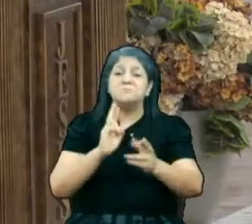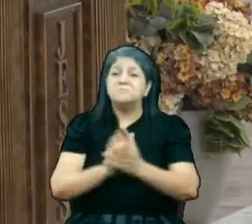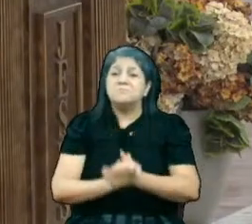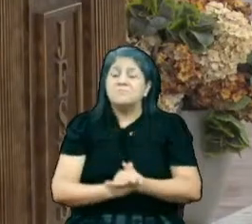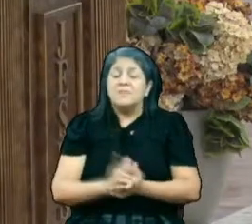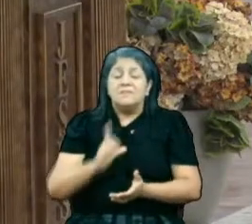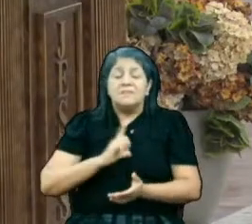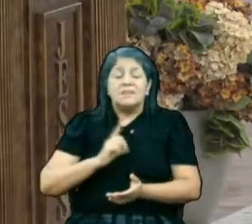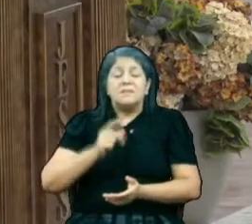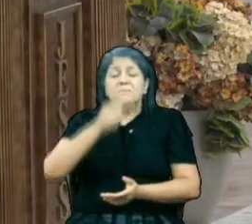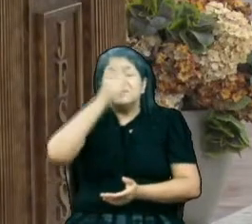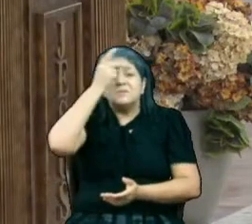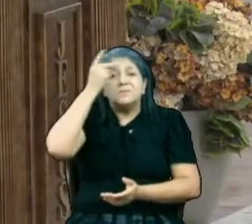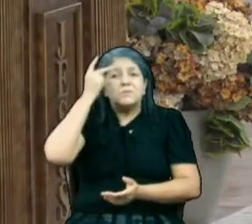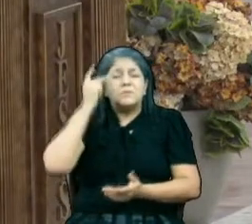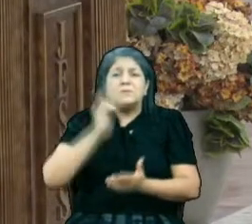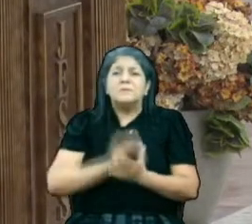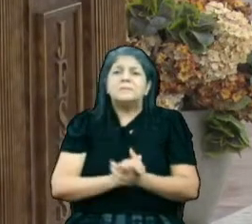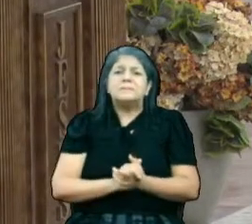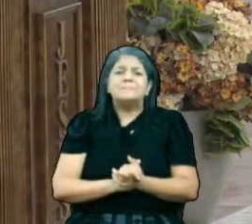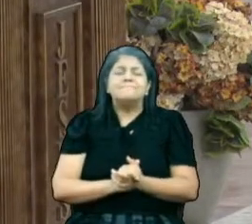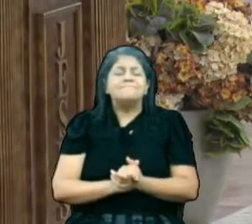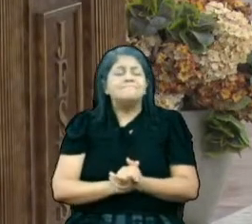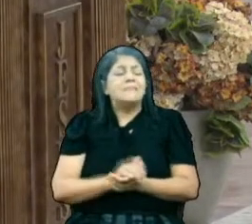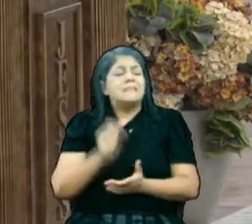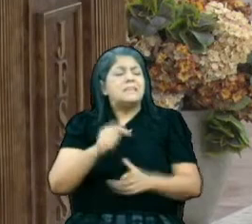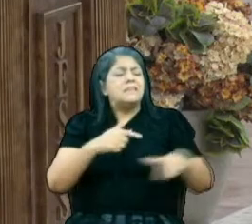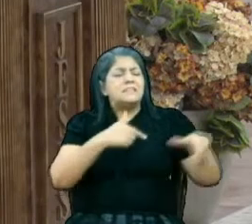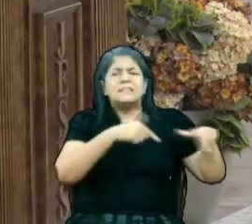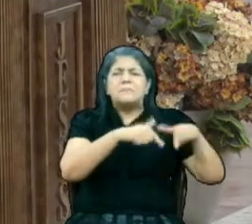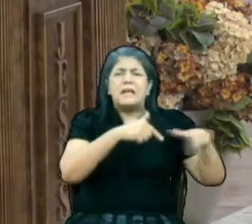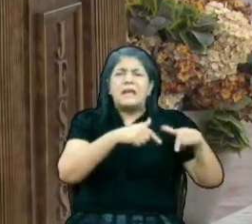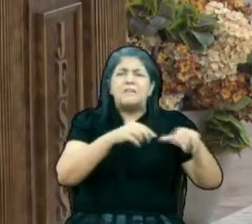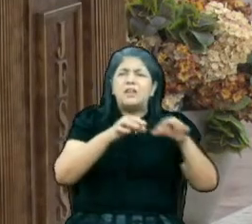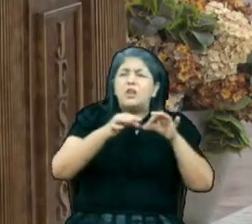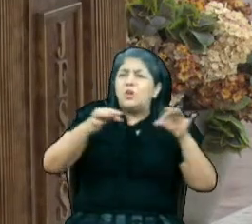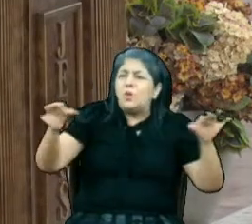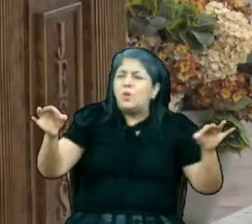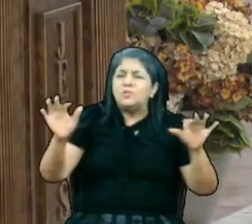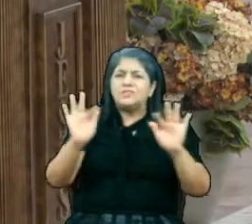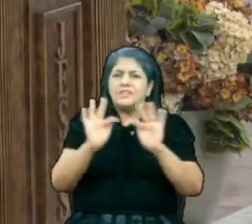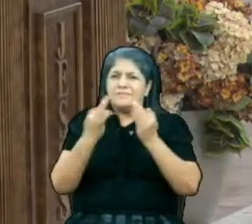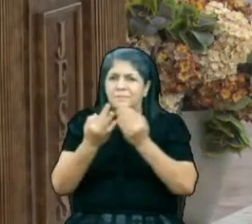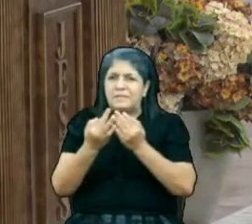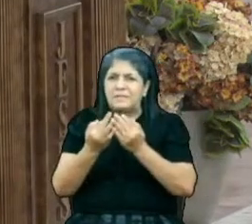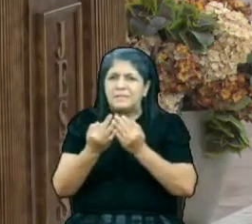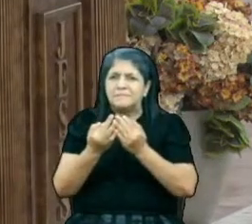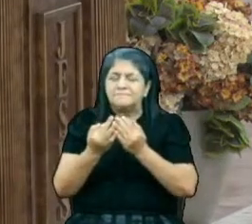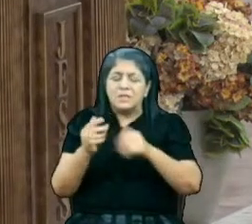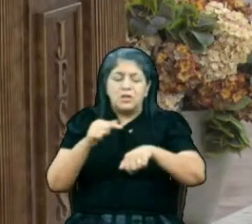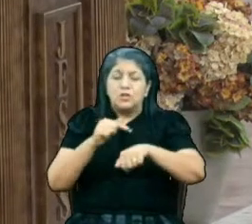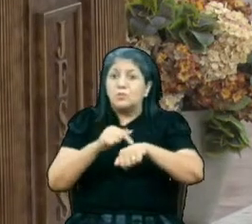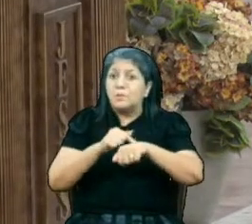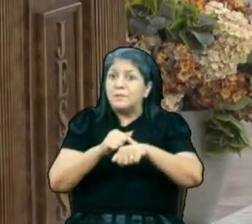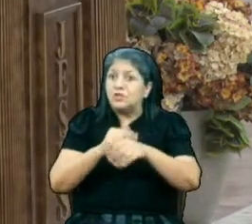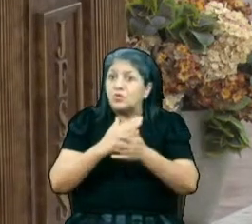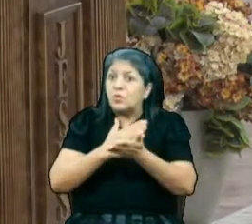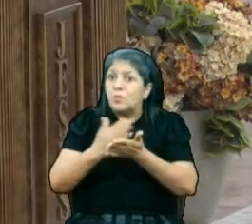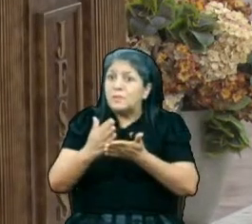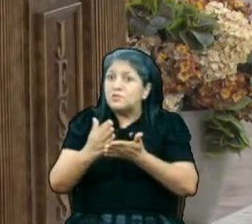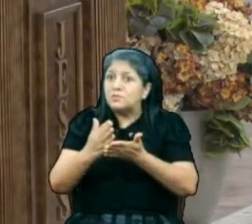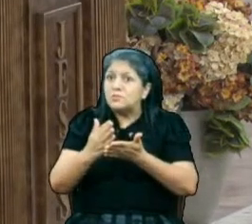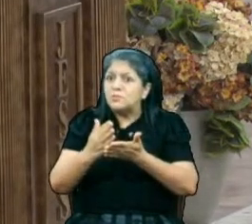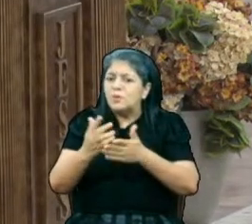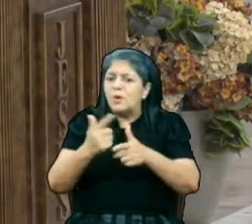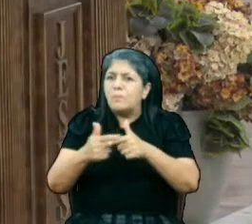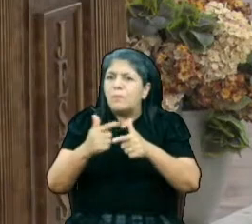que trabalhavam fora quando veio a pandemia e que eles precisaram ficar juntos não conseguiram ficar